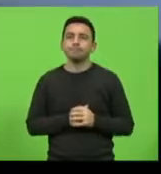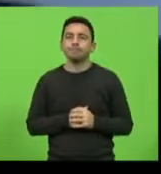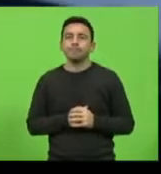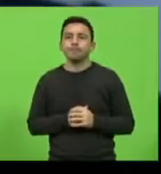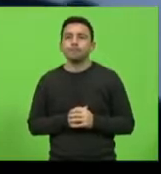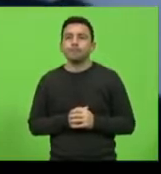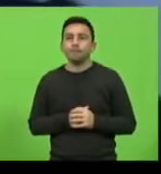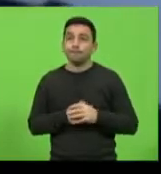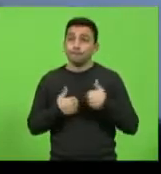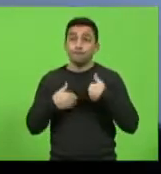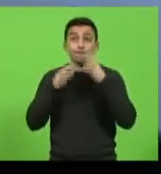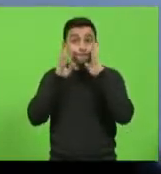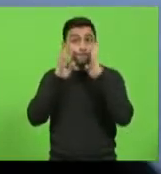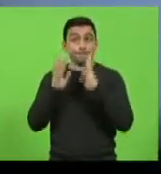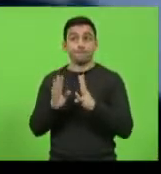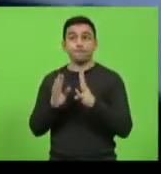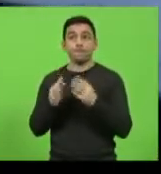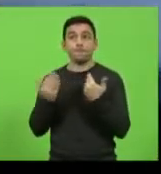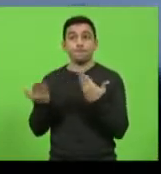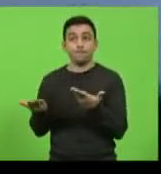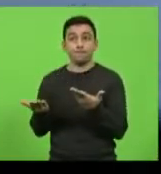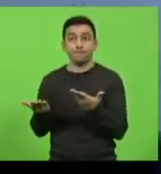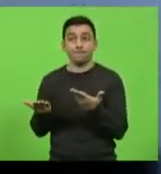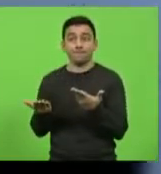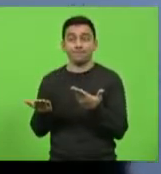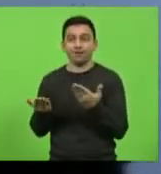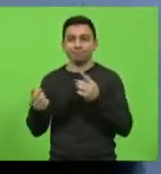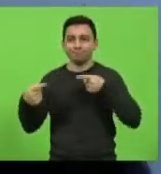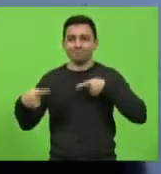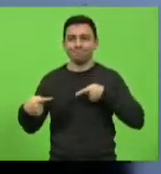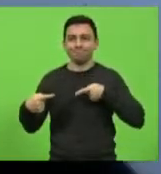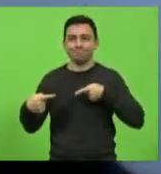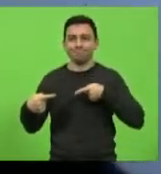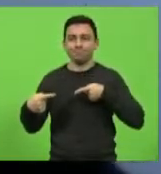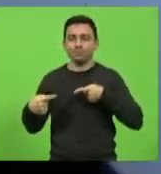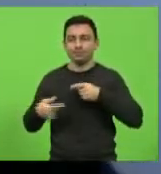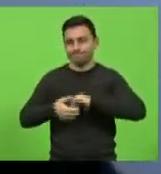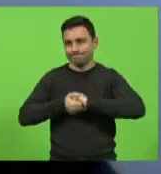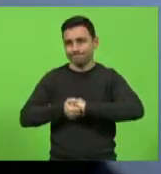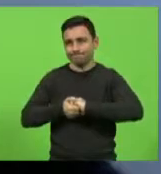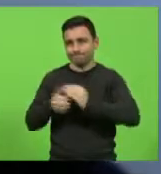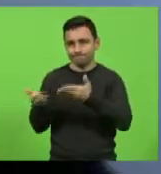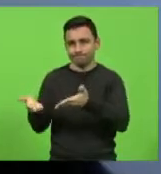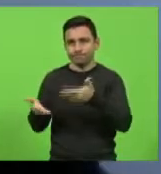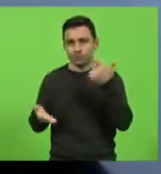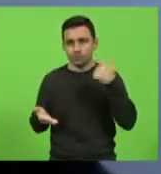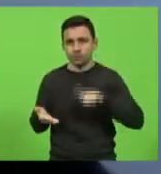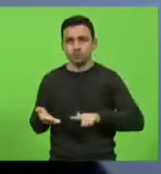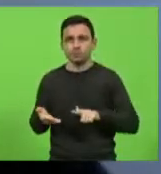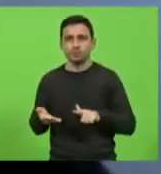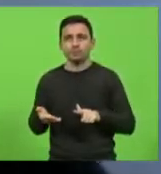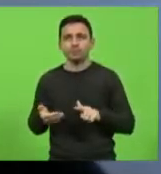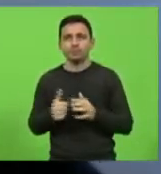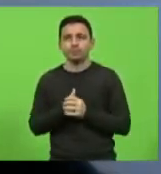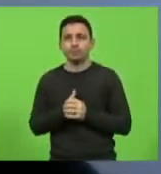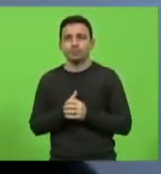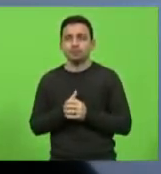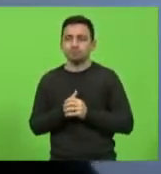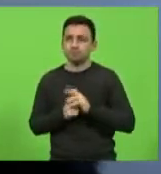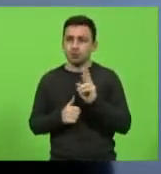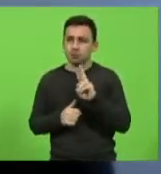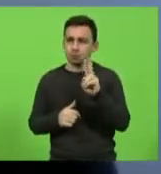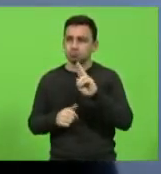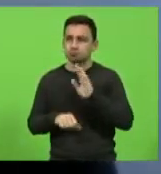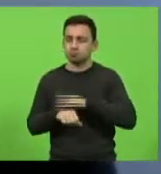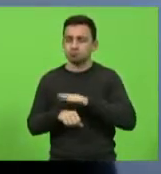Ouvi atentamente o meu ex-adverso e que saúdo novamente, inclusive a sua valorosa